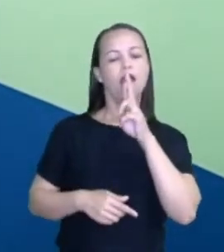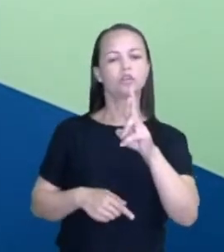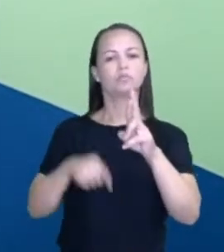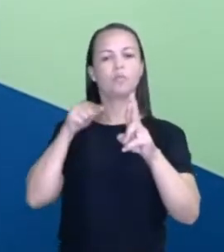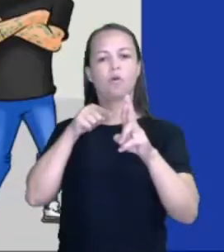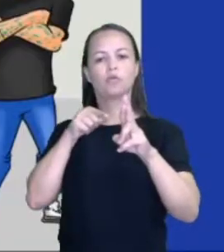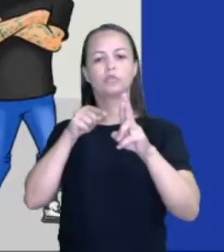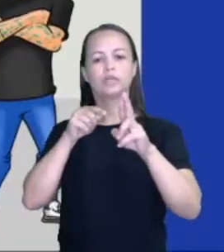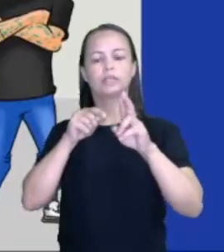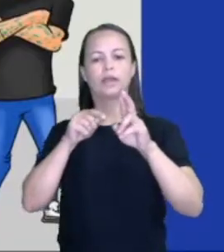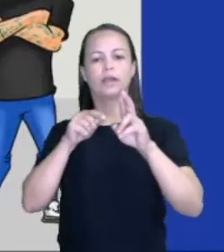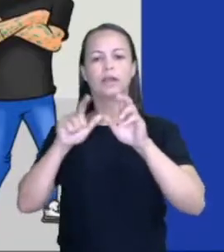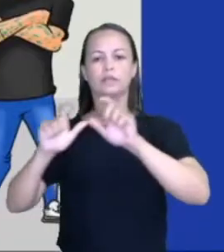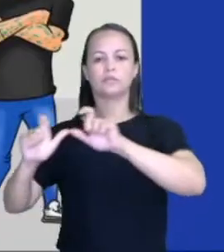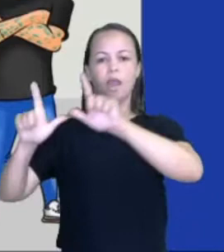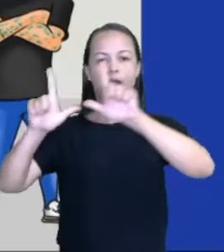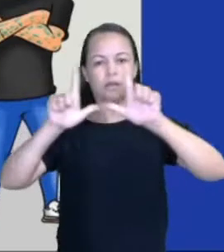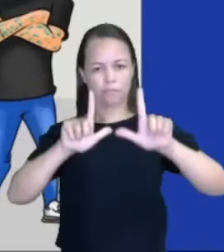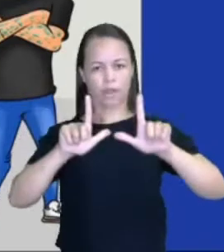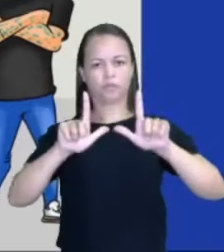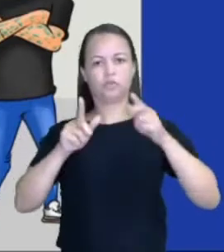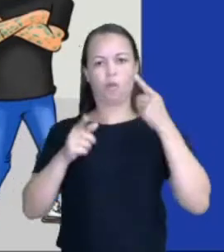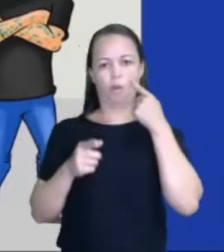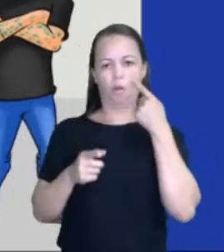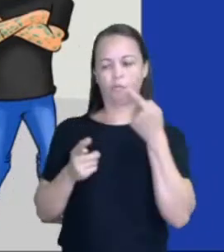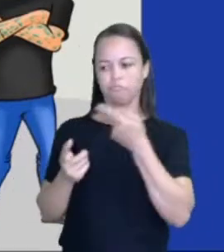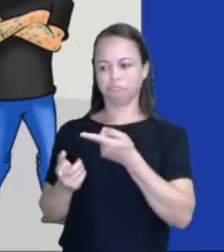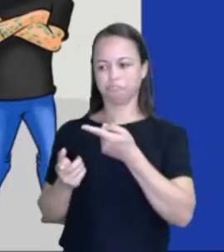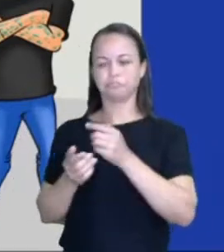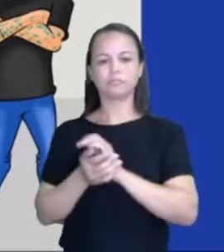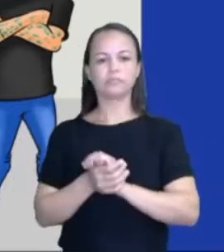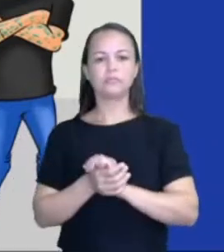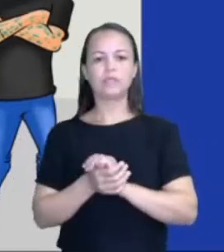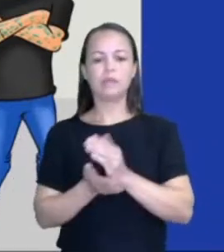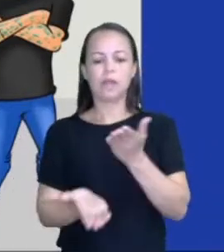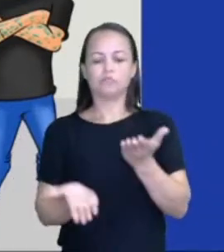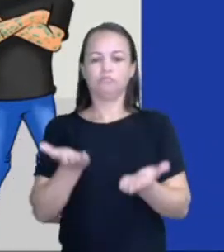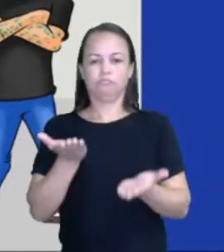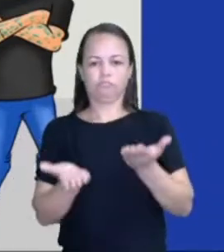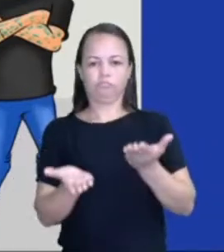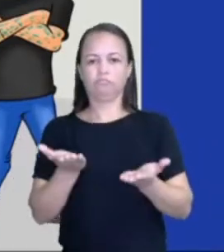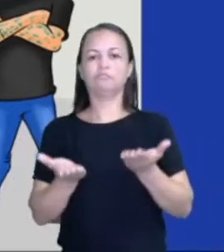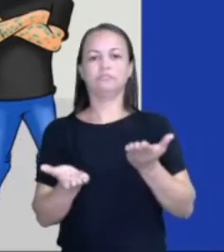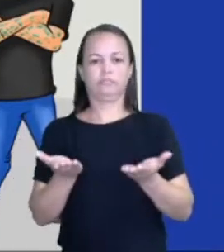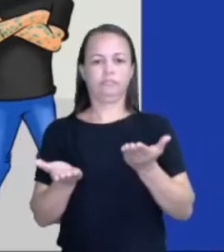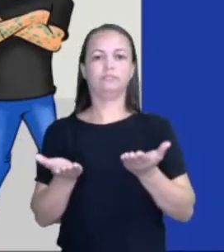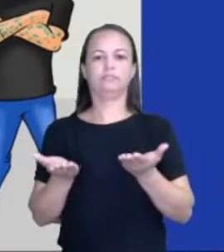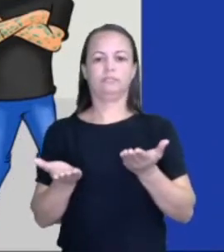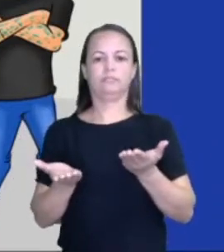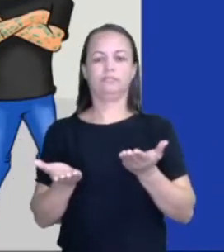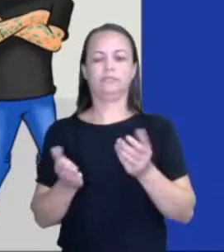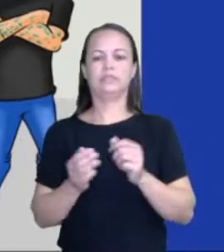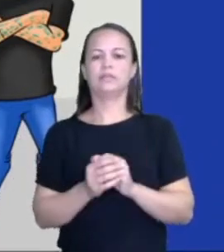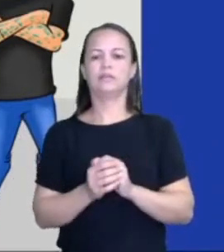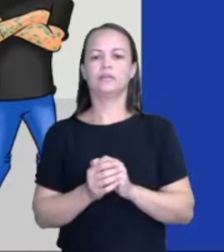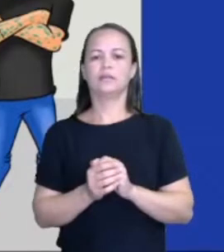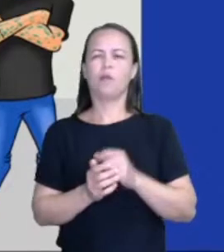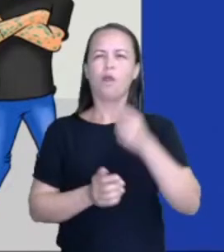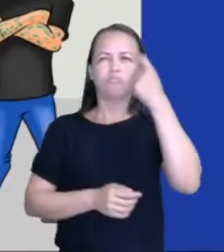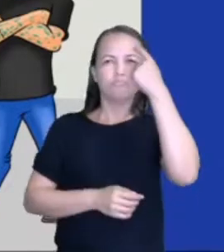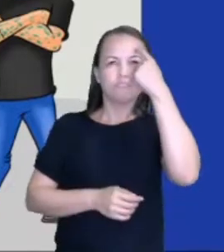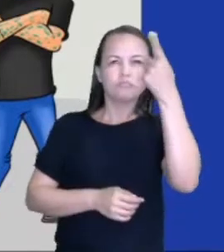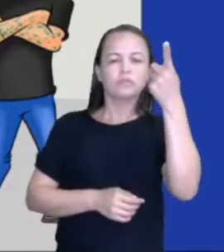essa imagem daqui, ó. A imagem dessa balancinha aí. Qual a ideia